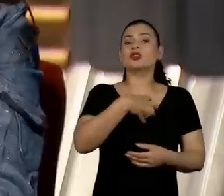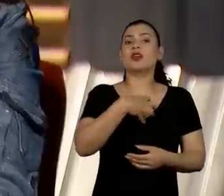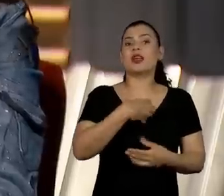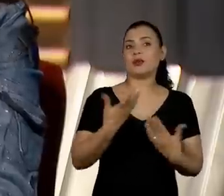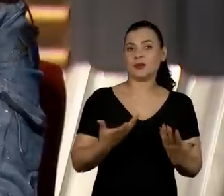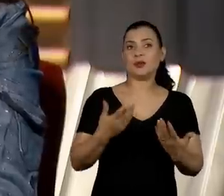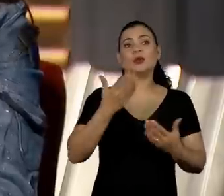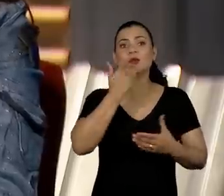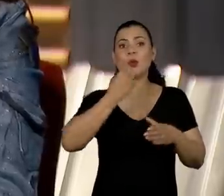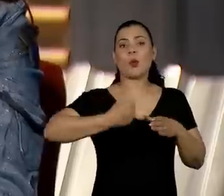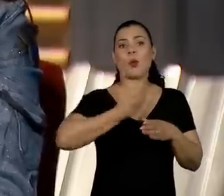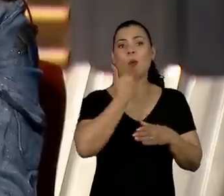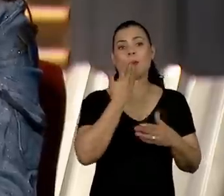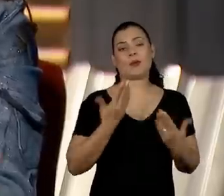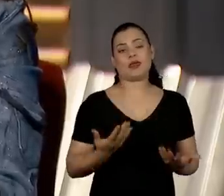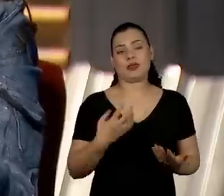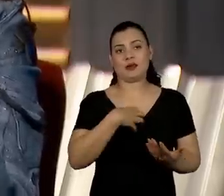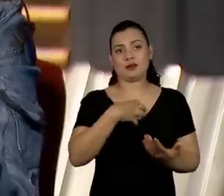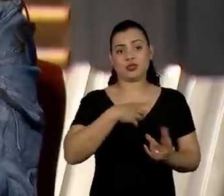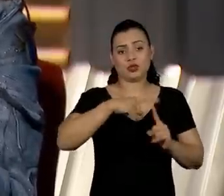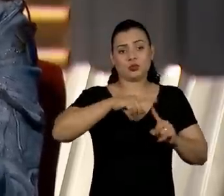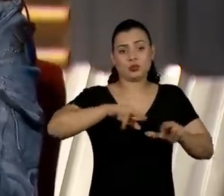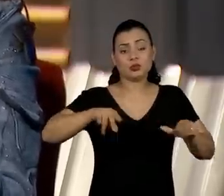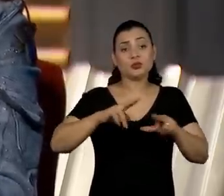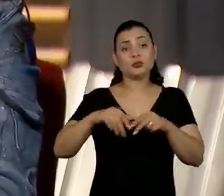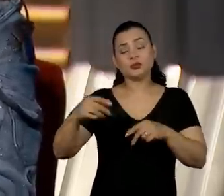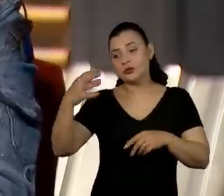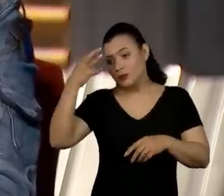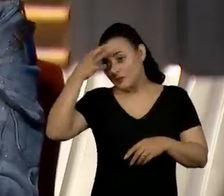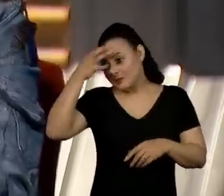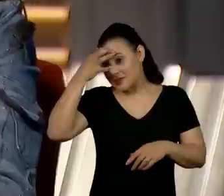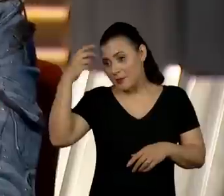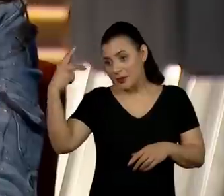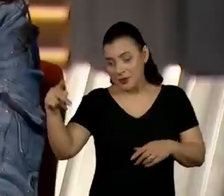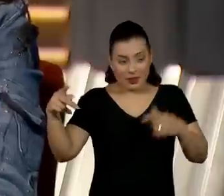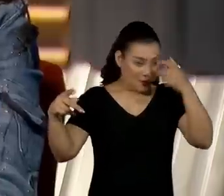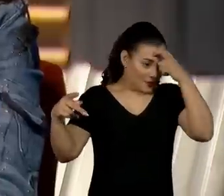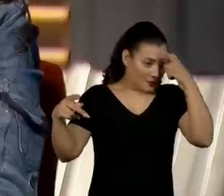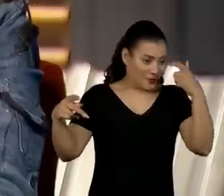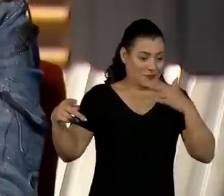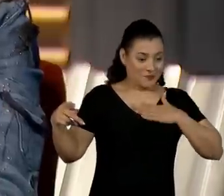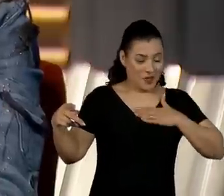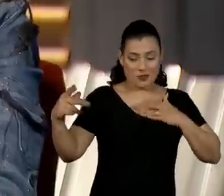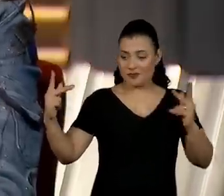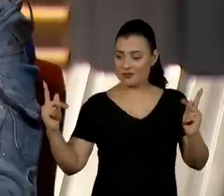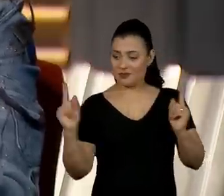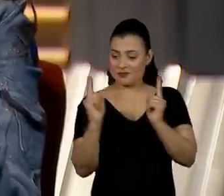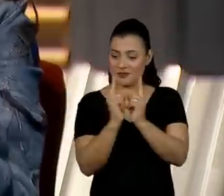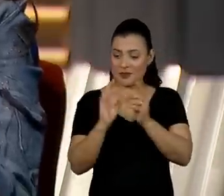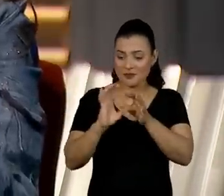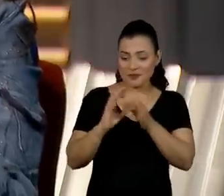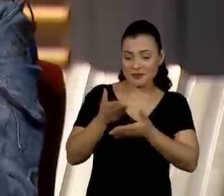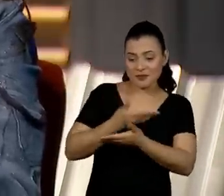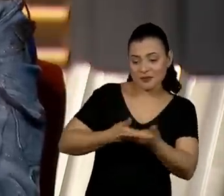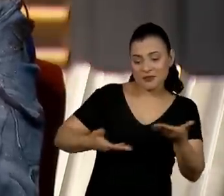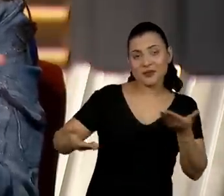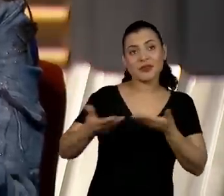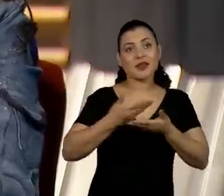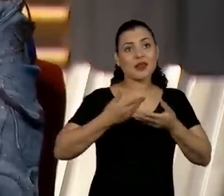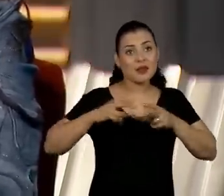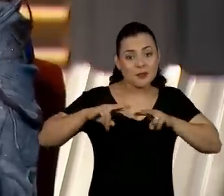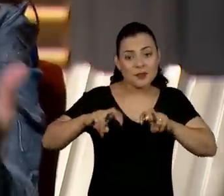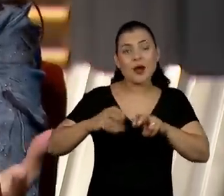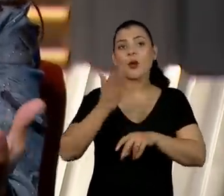de gastronomia então nós unimos os dois pensamentos e a gente desbravou o esmerilhou uma